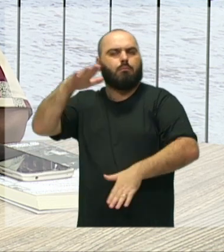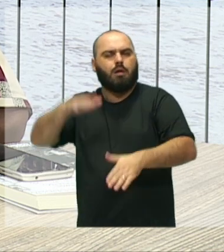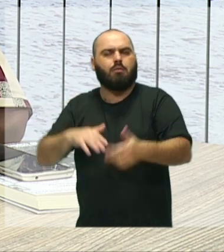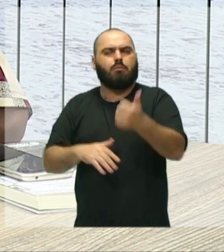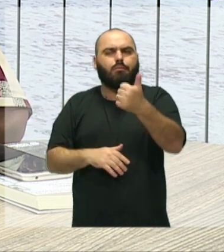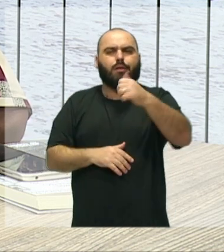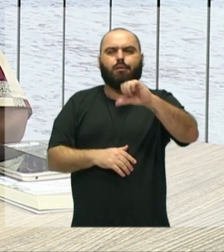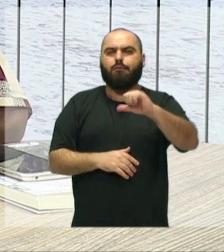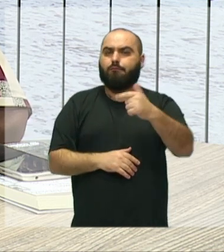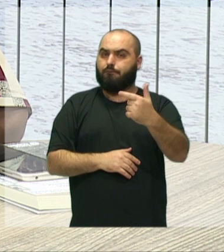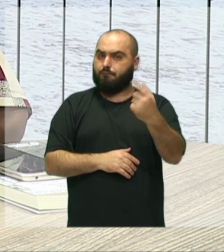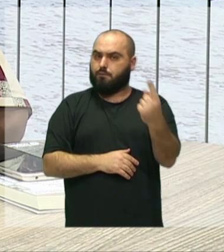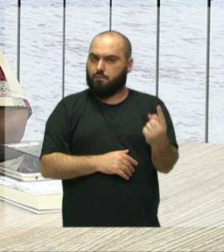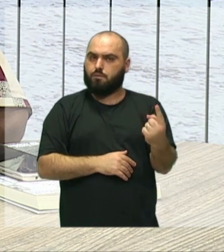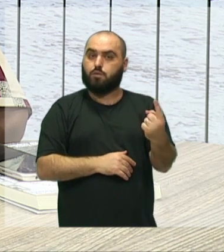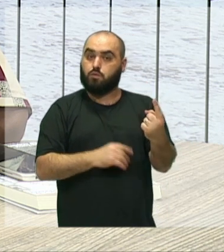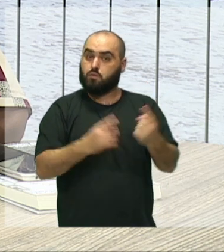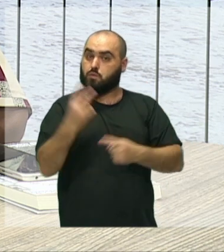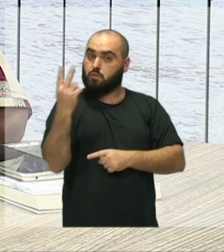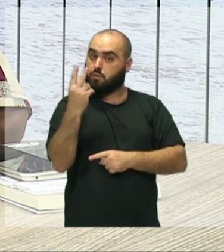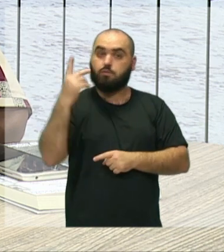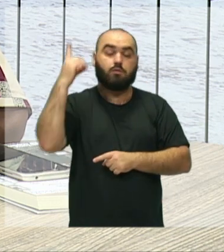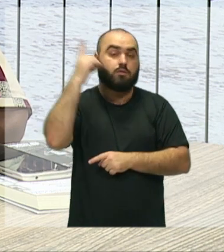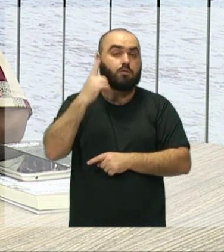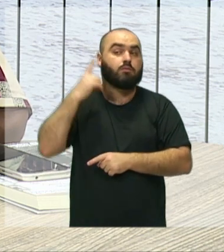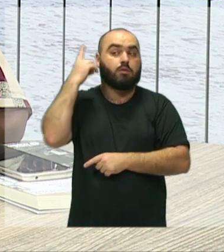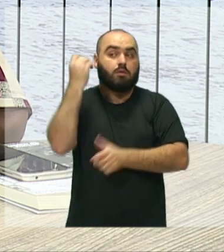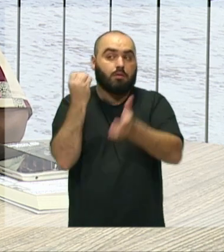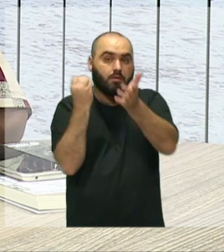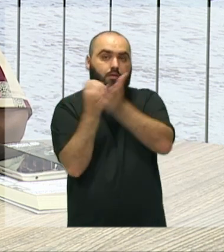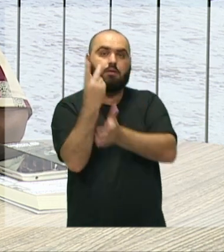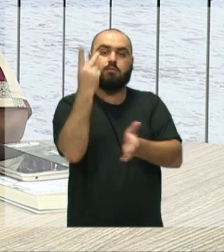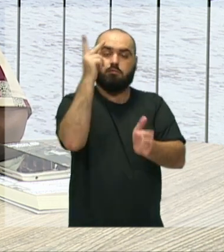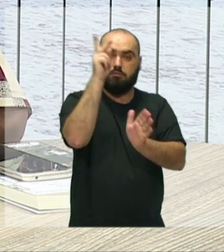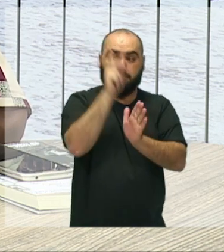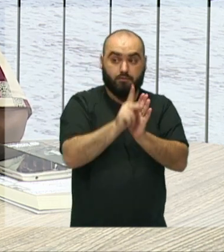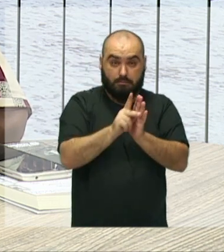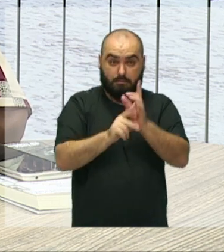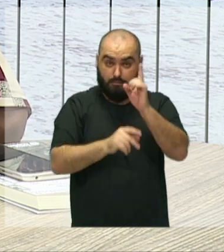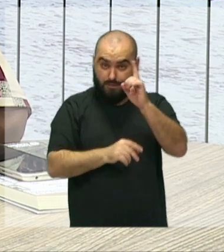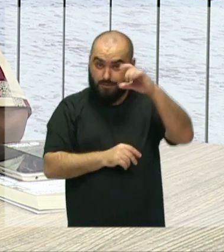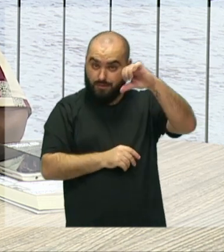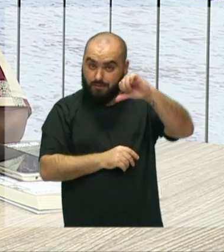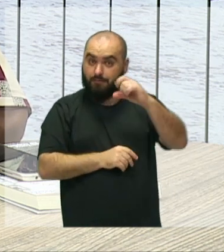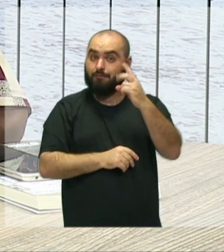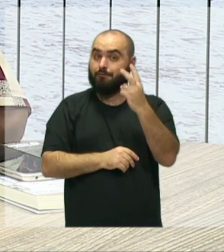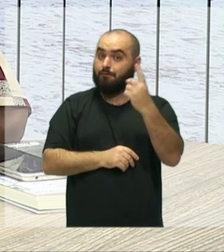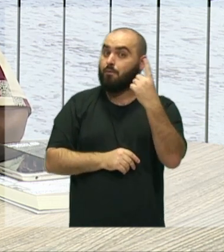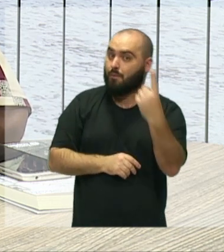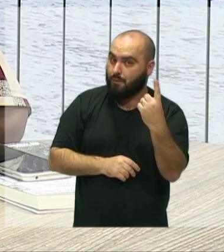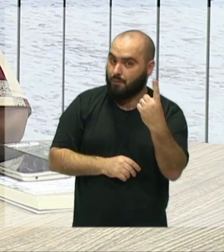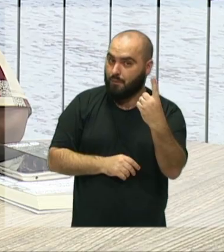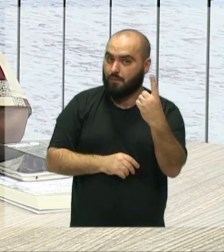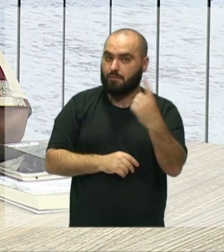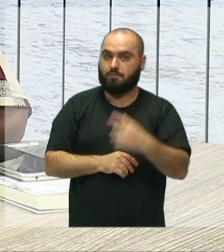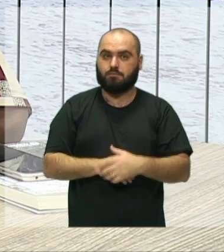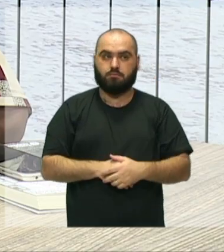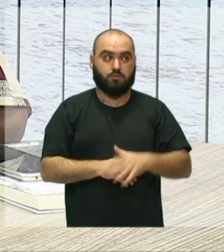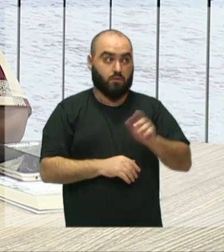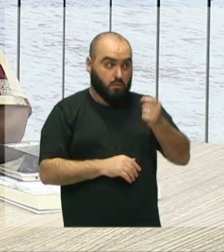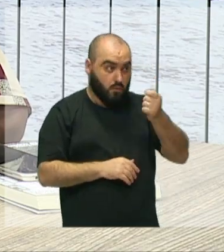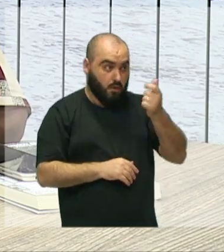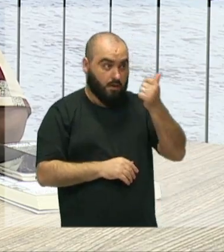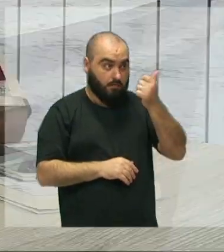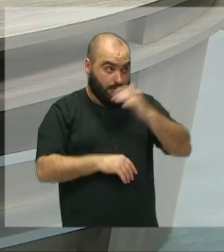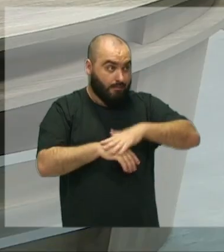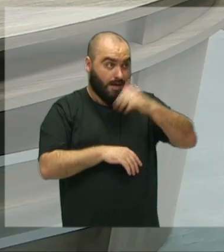1921, 2 deputados fizeram um projeto de lei em 1921, né? Ou Dois seja, há mais de deputados, 100 anos.